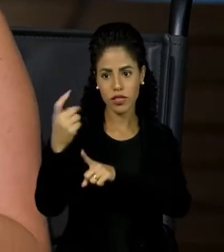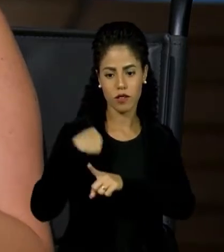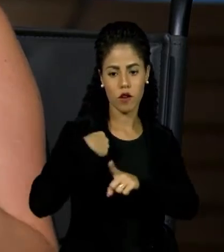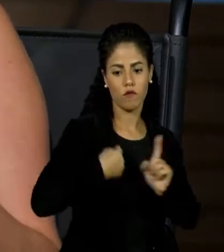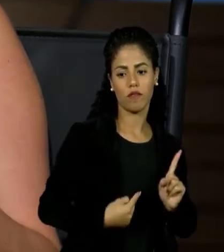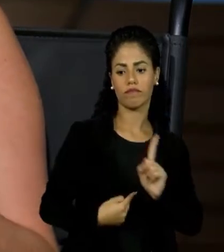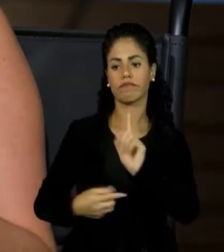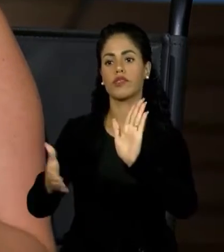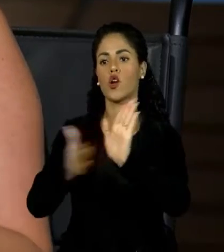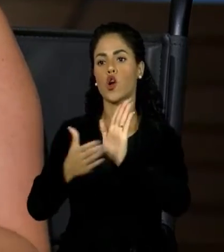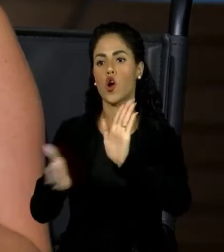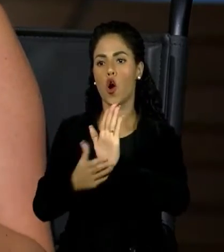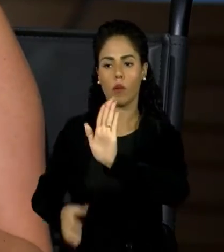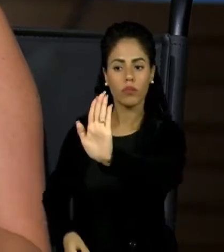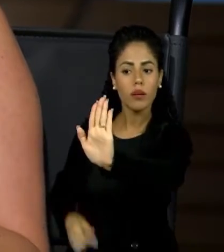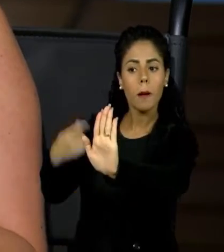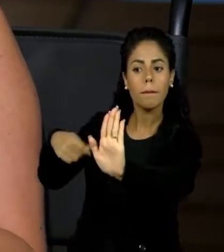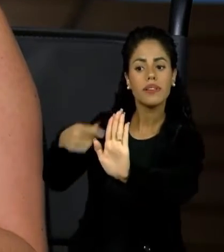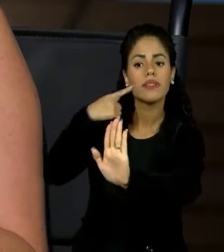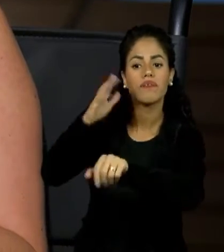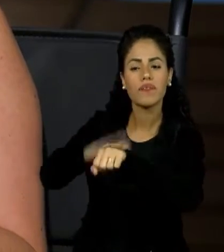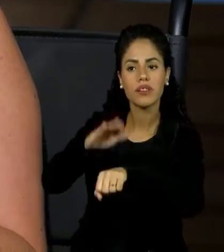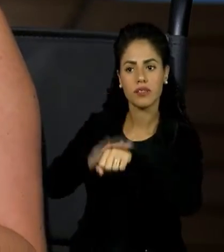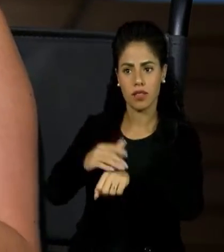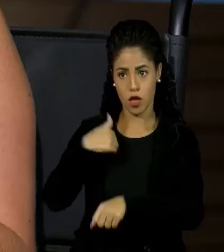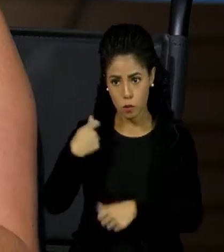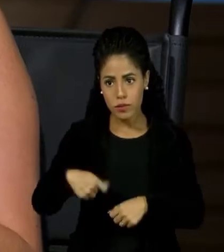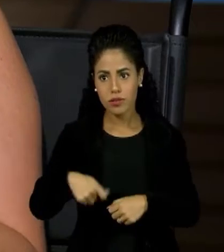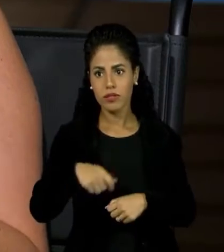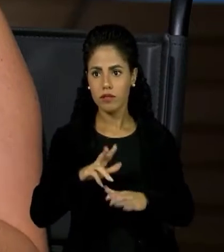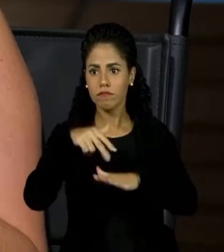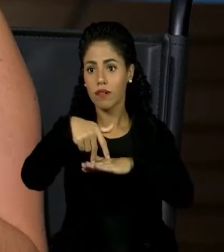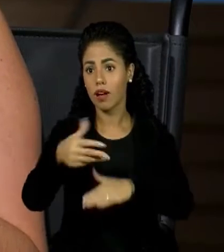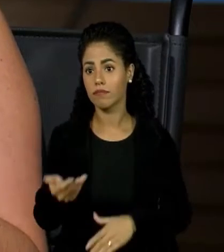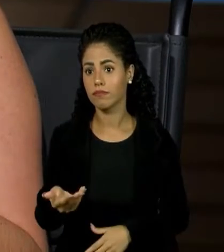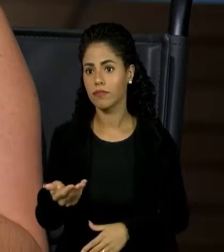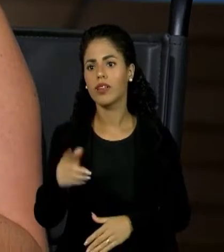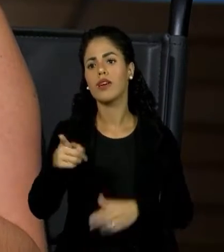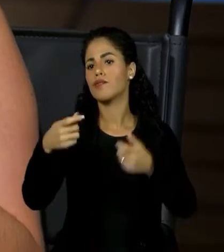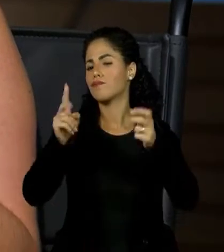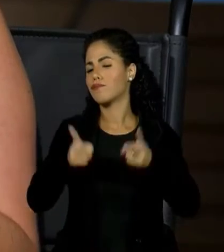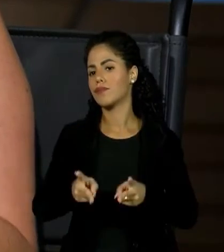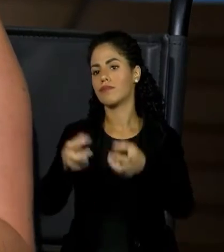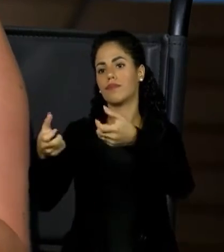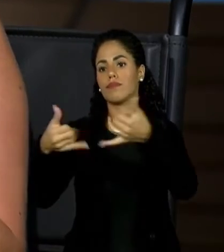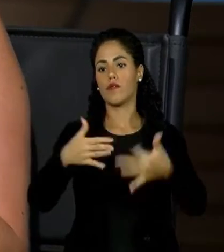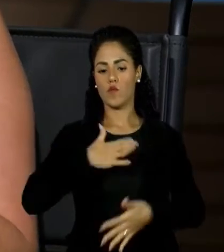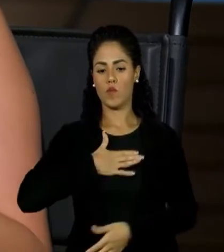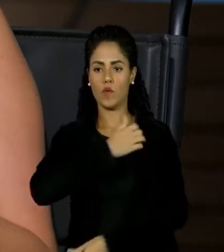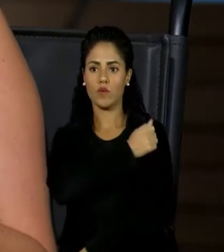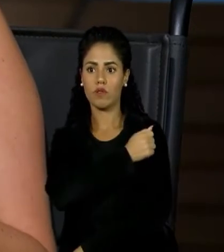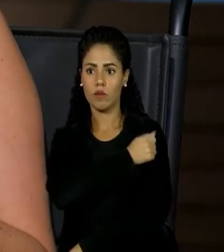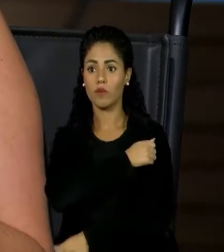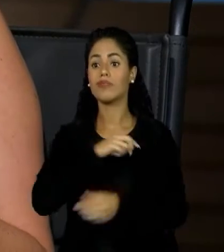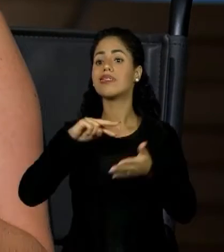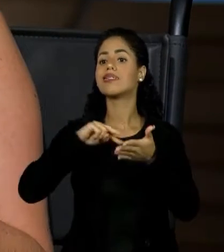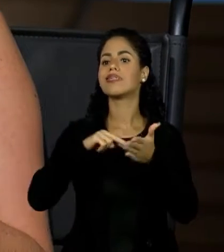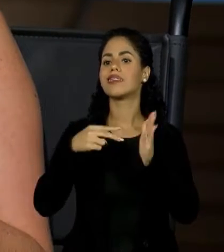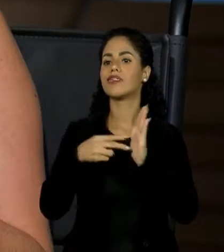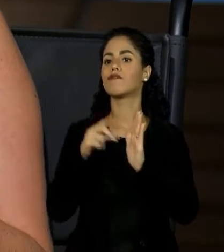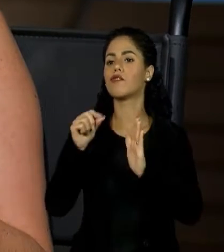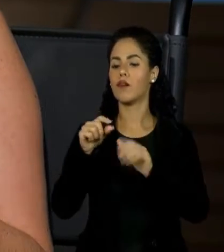não vou fazer mais nada. Quando não, eu sempre costumo falar para os meus alunos, nós estamos contratando, né, o